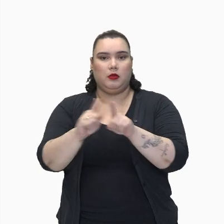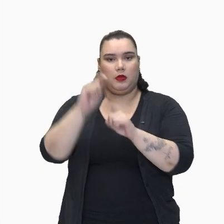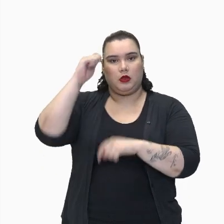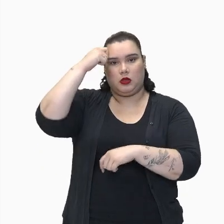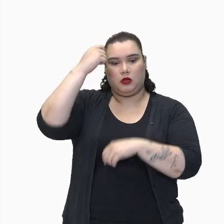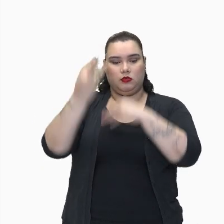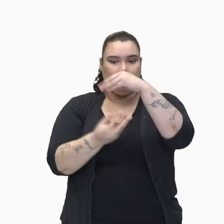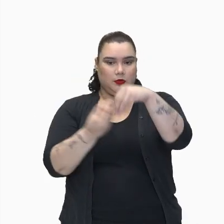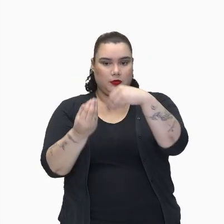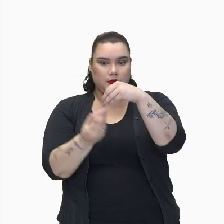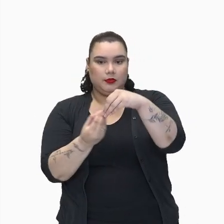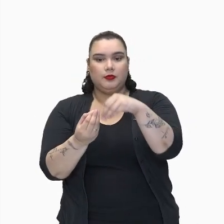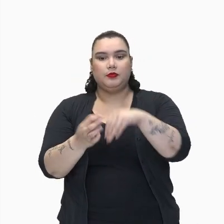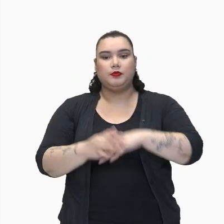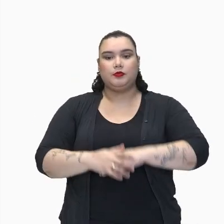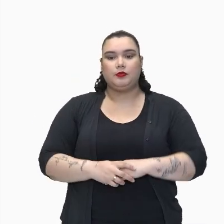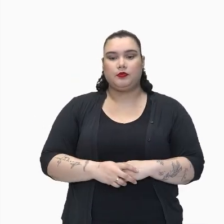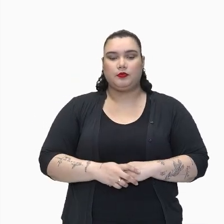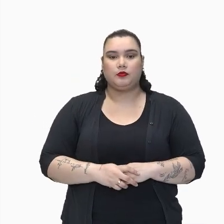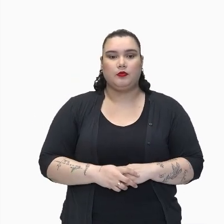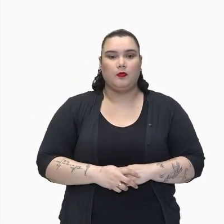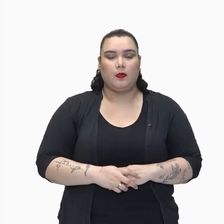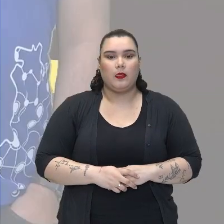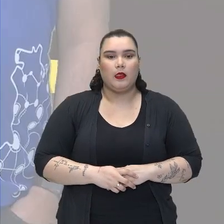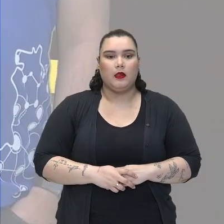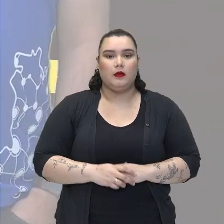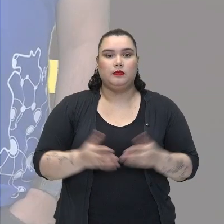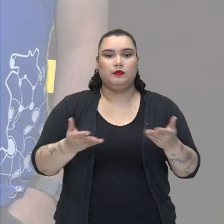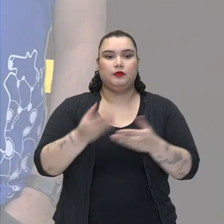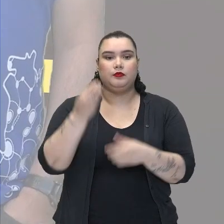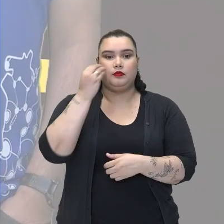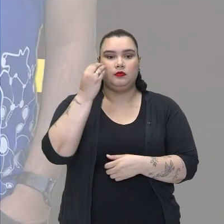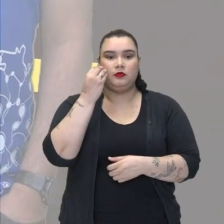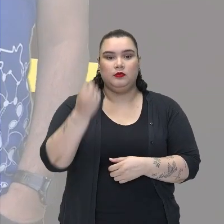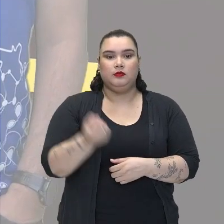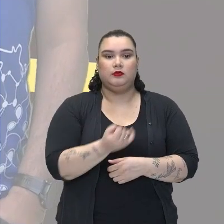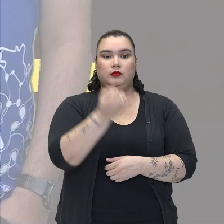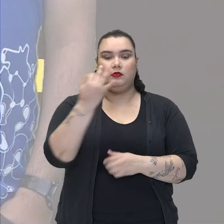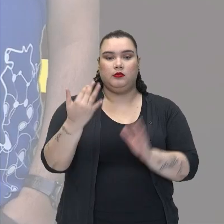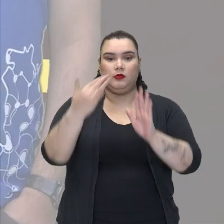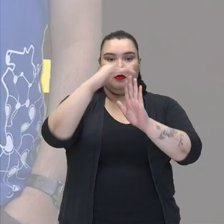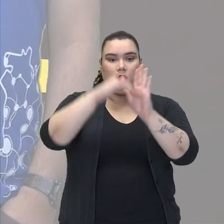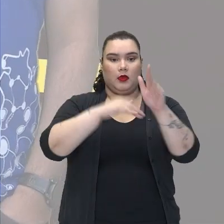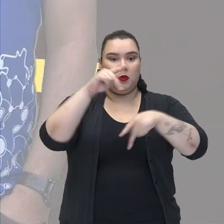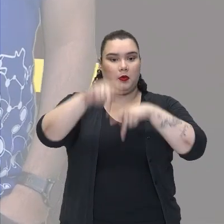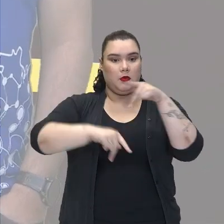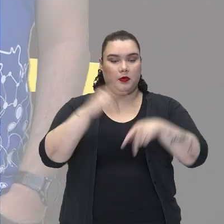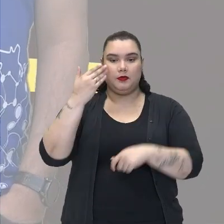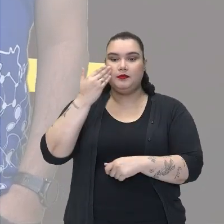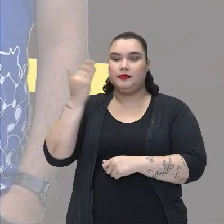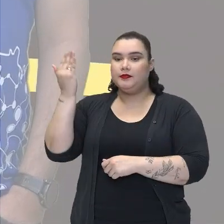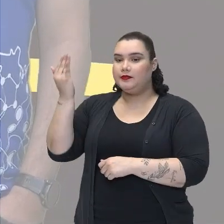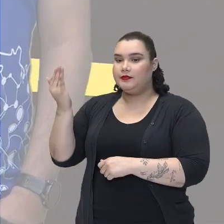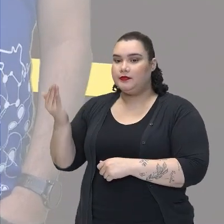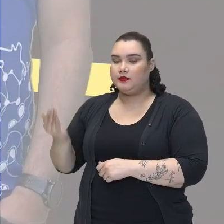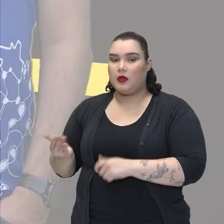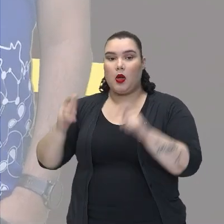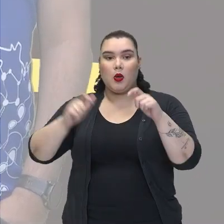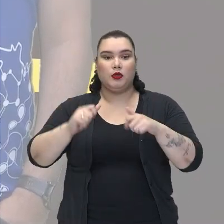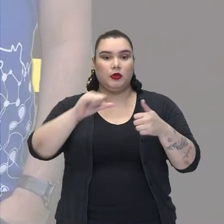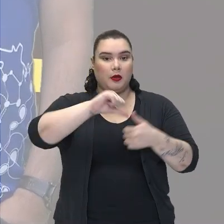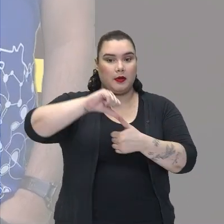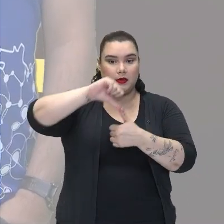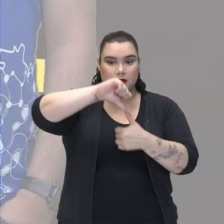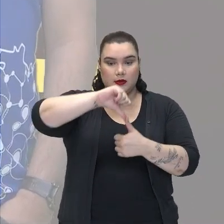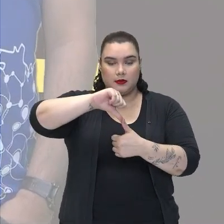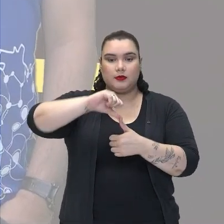com negros. Vamos dar uma olhadinha aqui nos quantitativos da população, não é isso? Lá na América Central, e aí